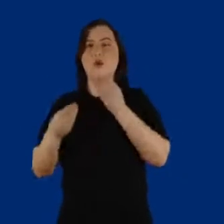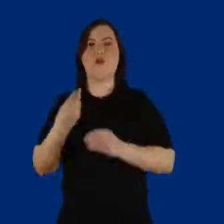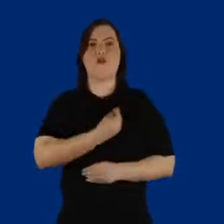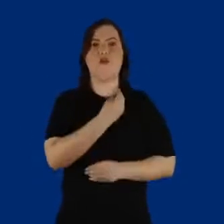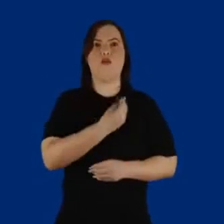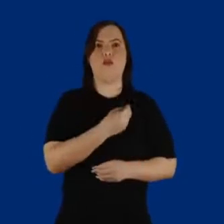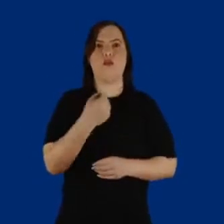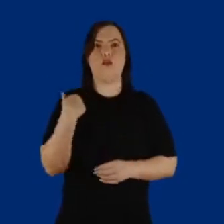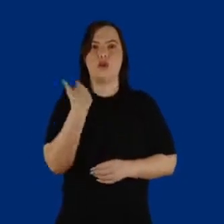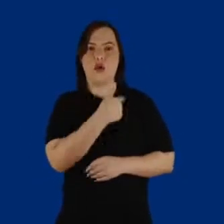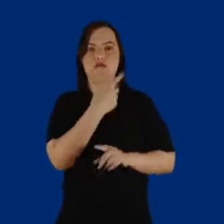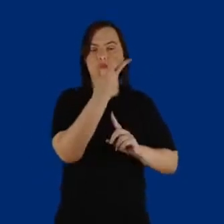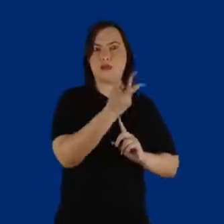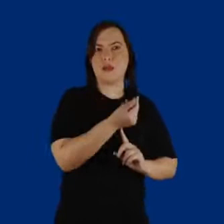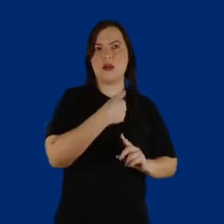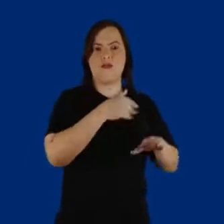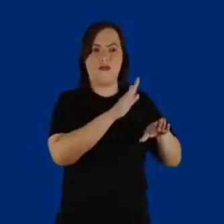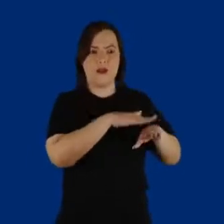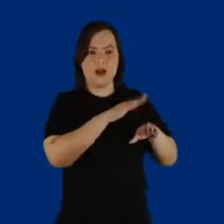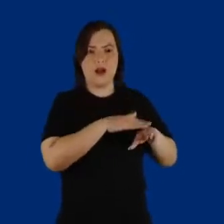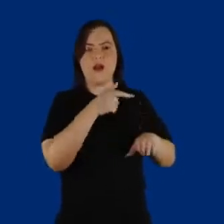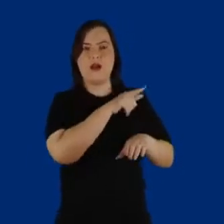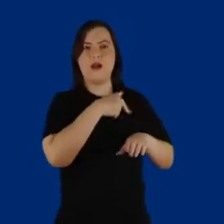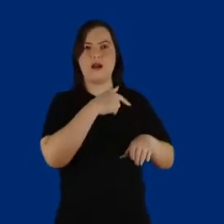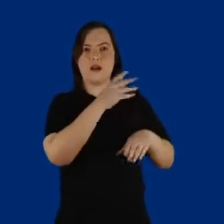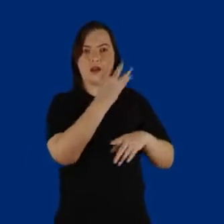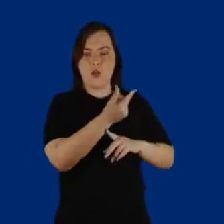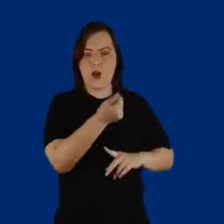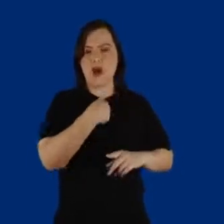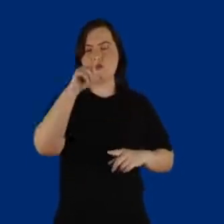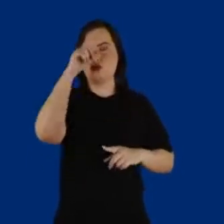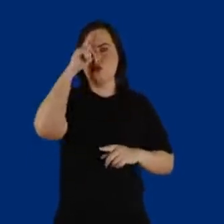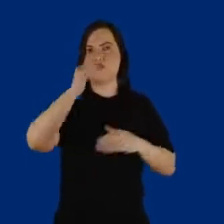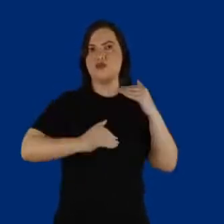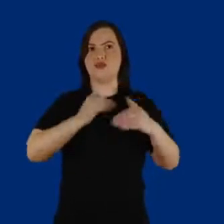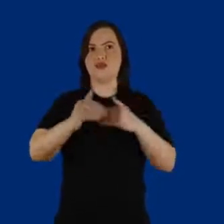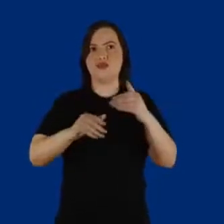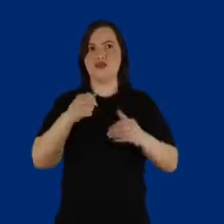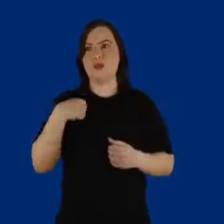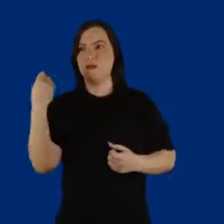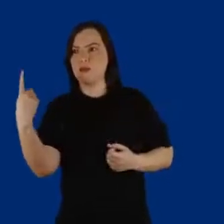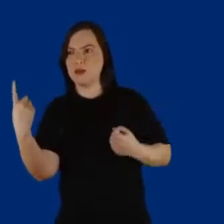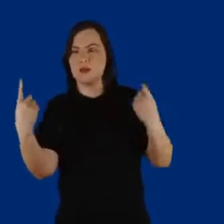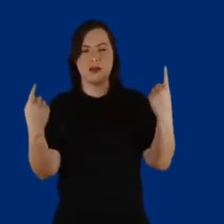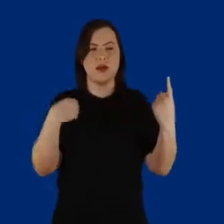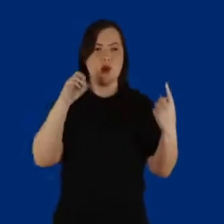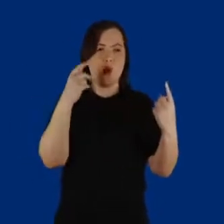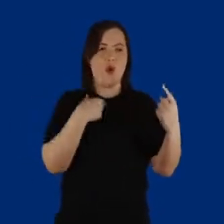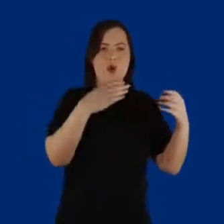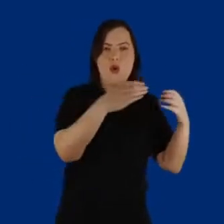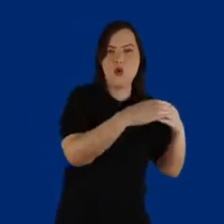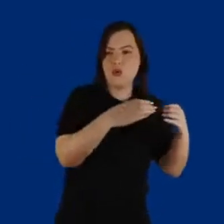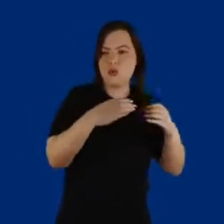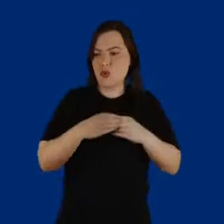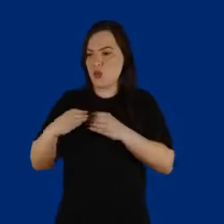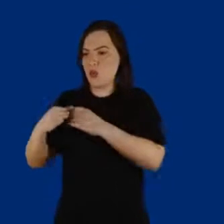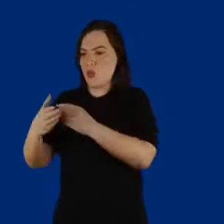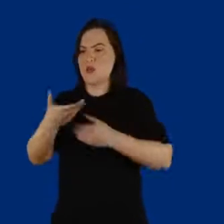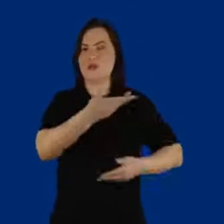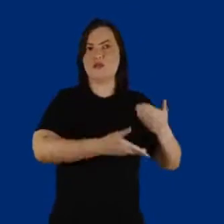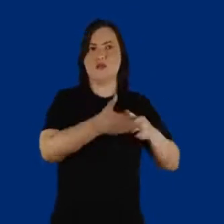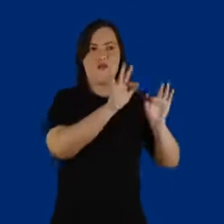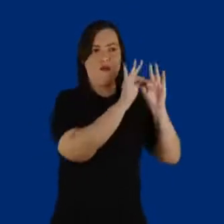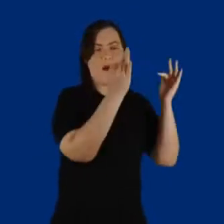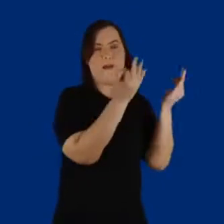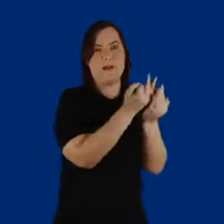essa arte, produzido arte nos nossos cotidianos, seja individualmente ou nos pequenos grupos, né, que convivemos, seja